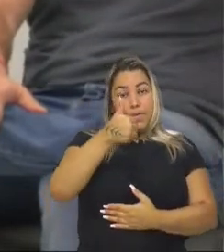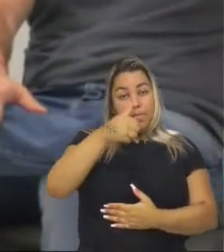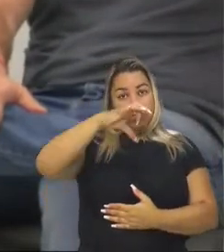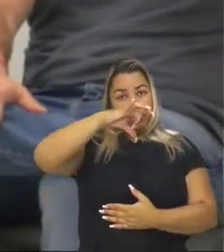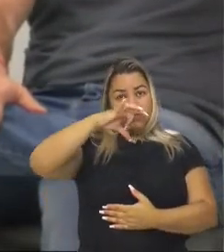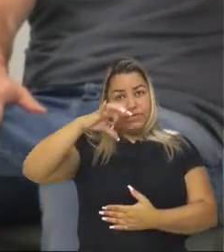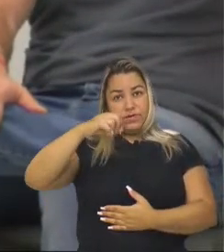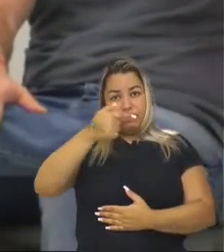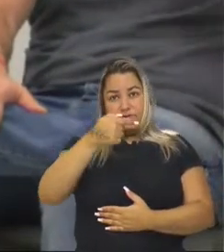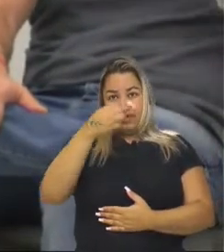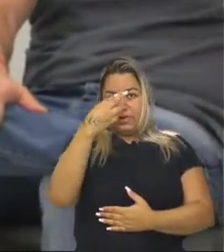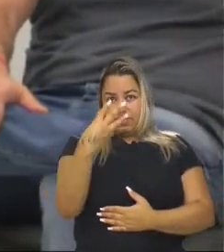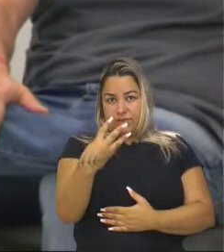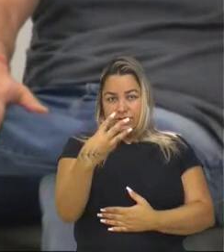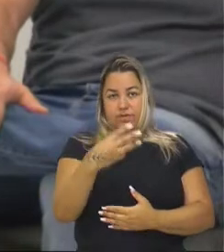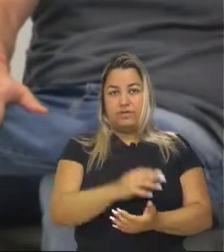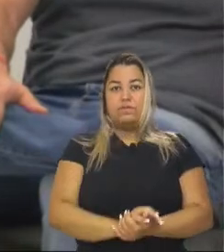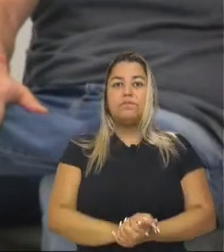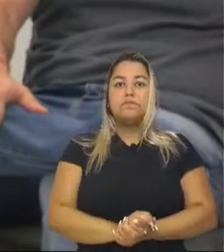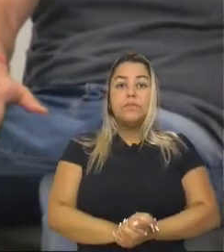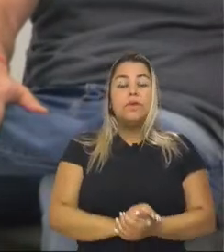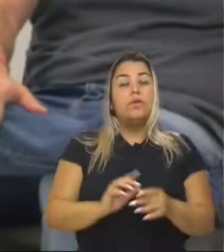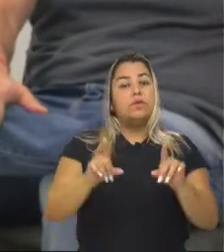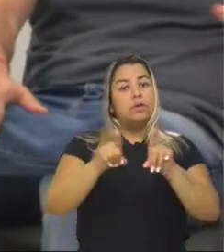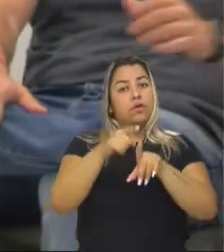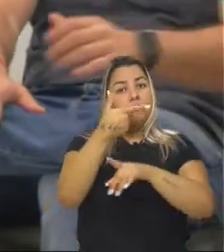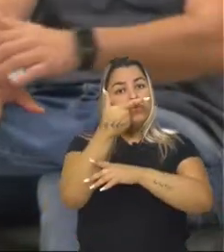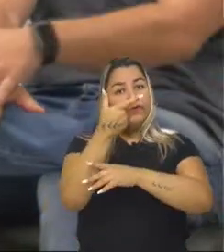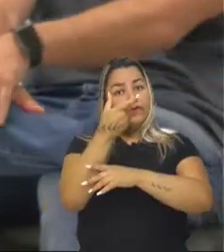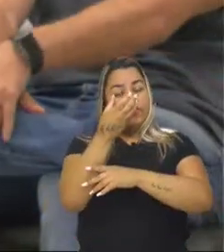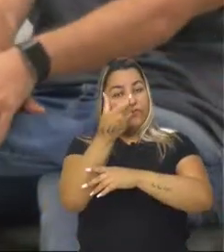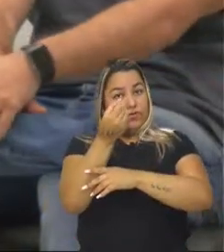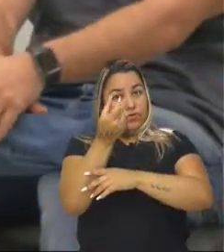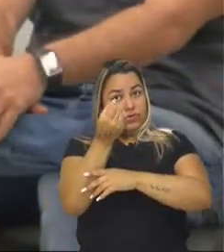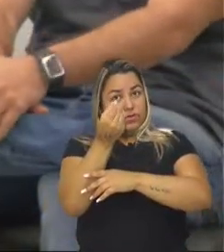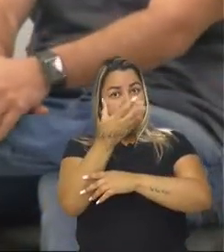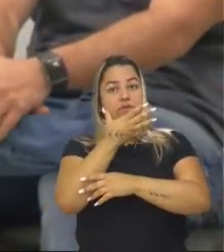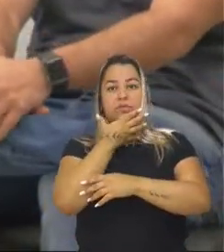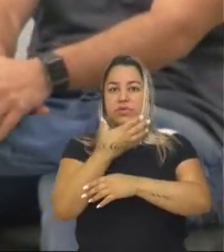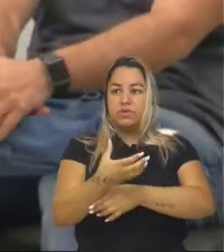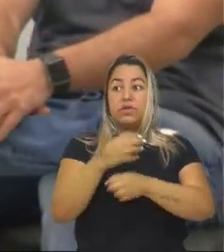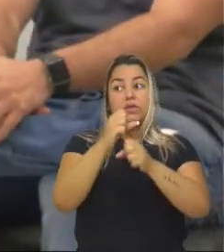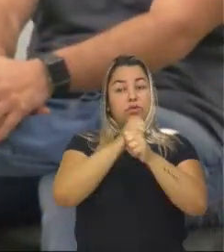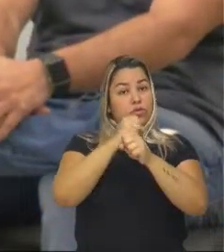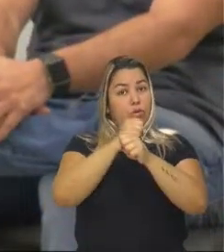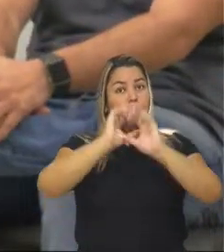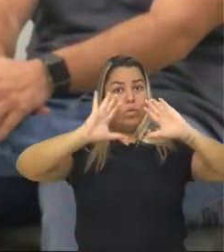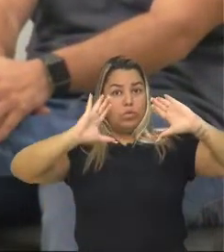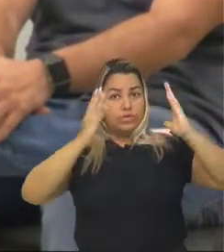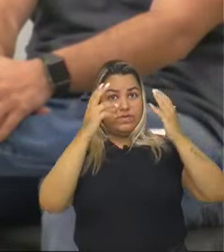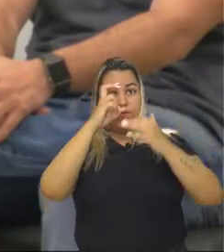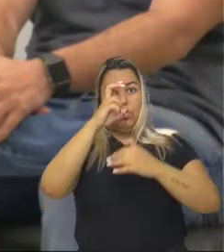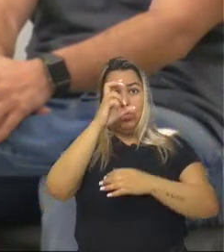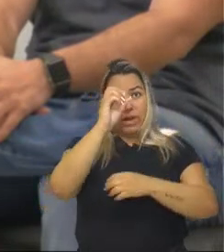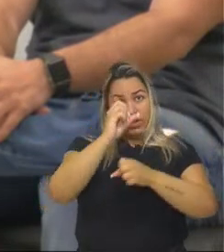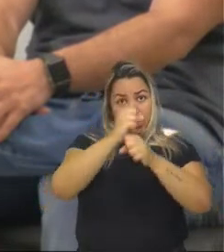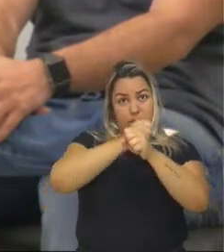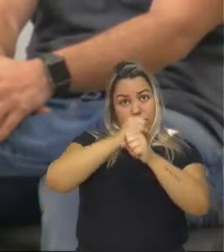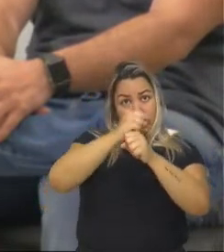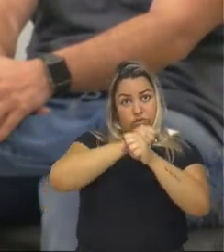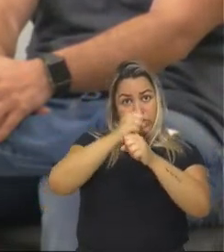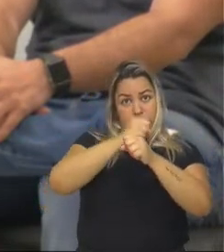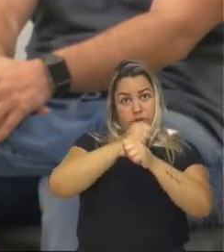dezembro de 1973. Portanto, no dia 20 de dezembro desse ano, comemoraremos 50 anos